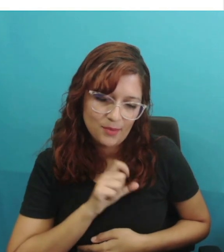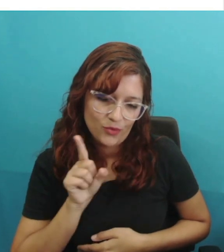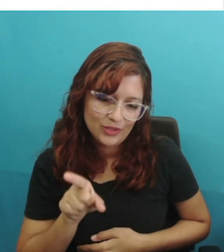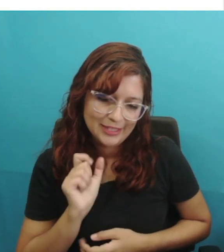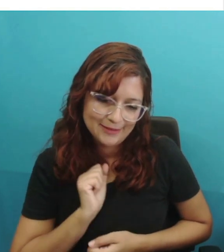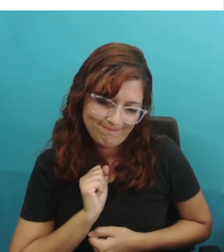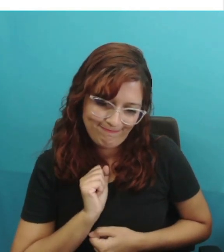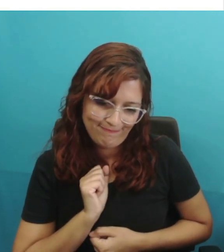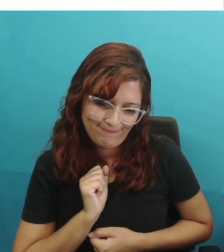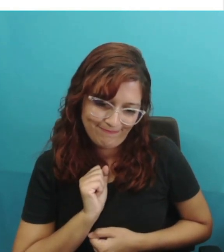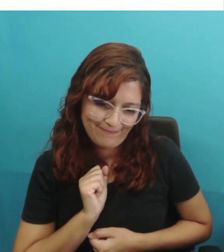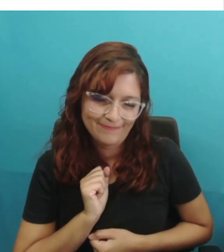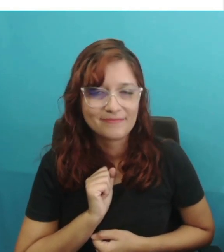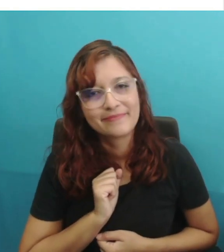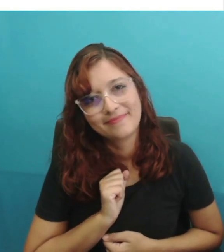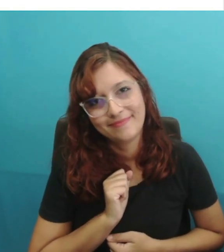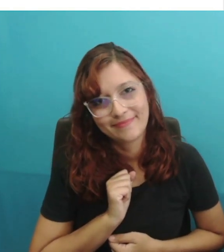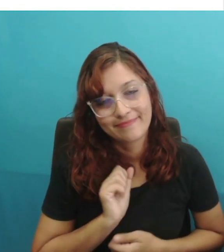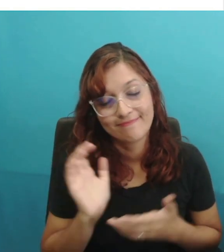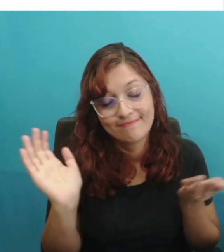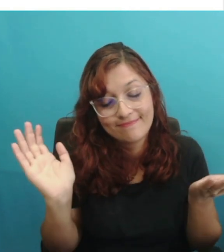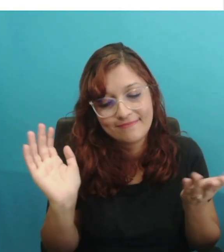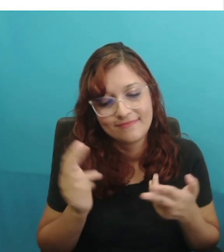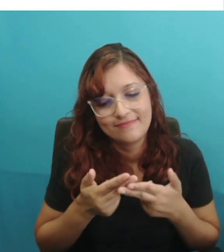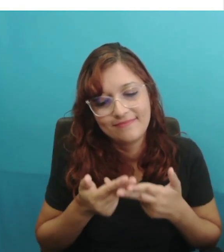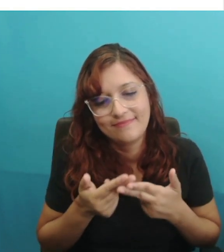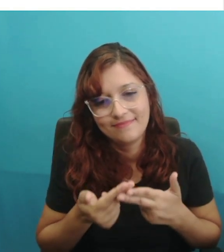Obrigado, português, amo você.